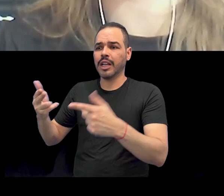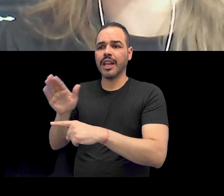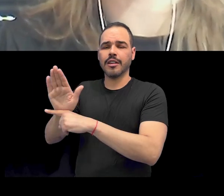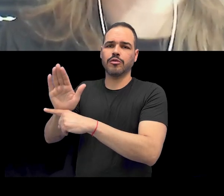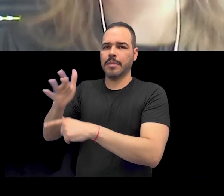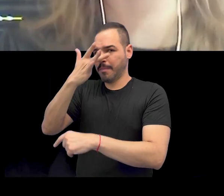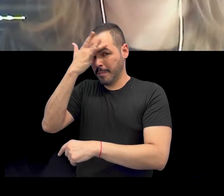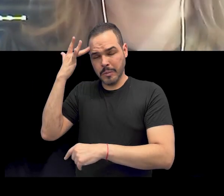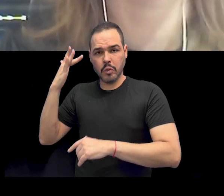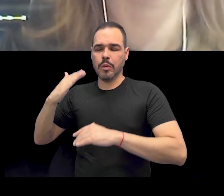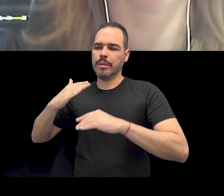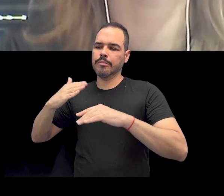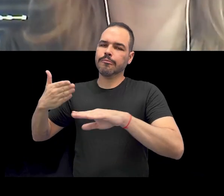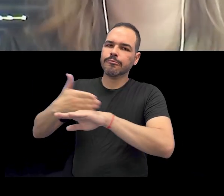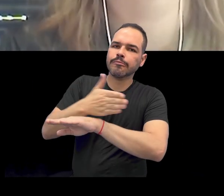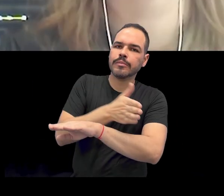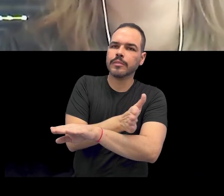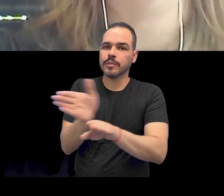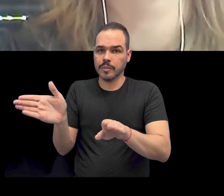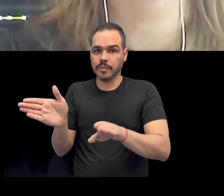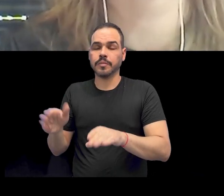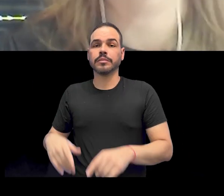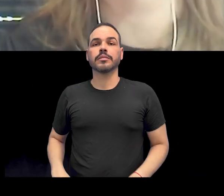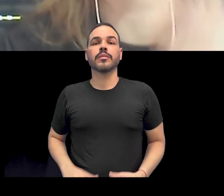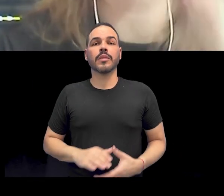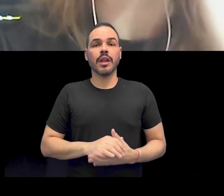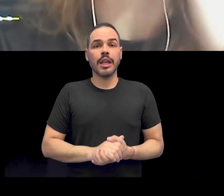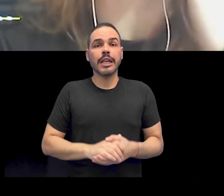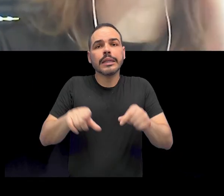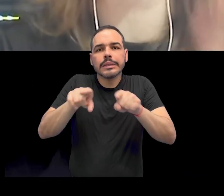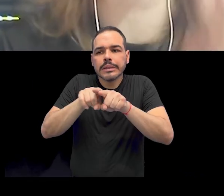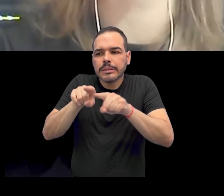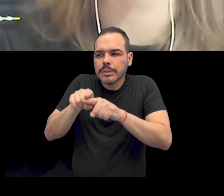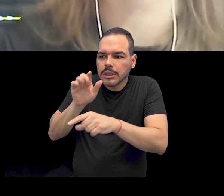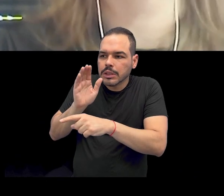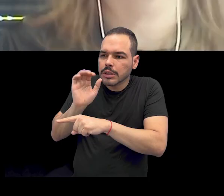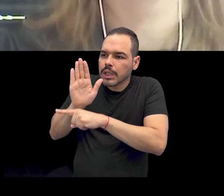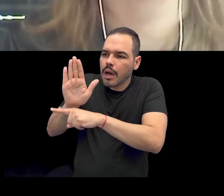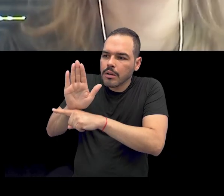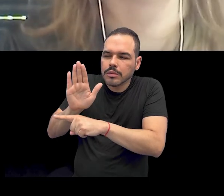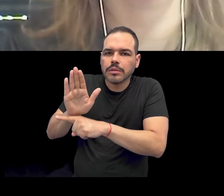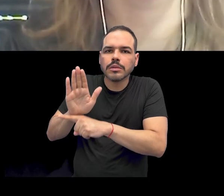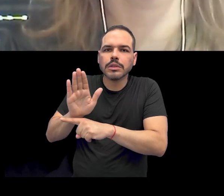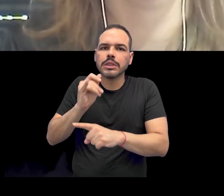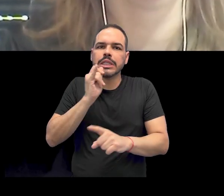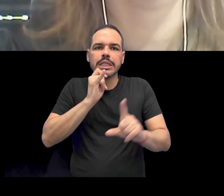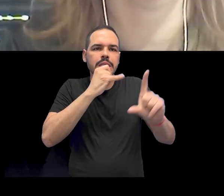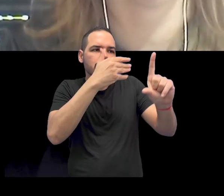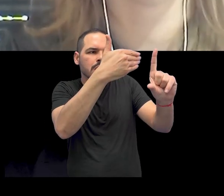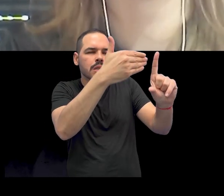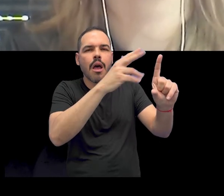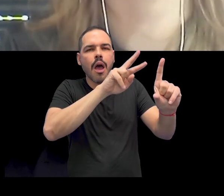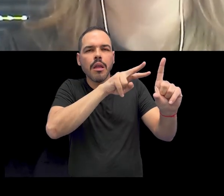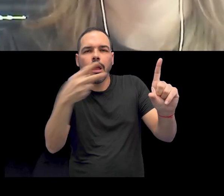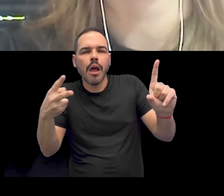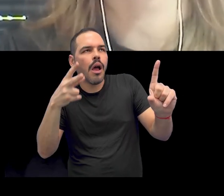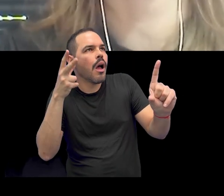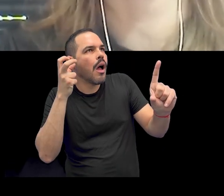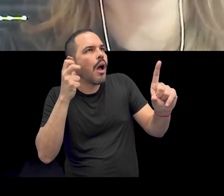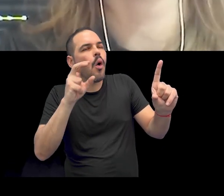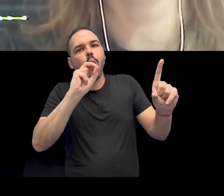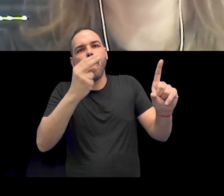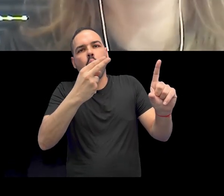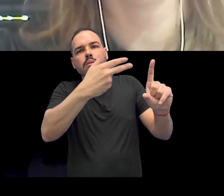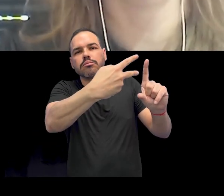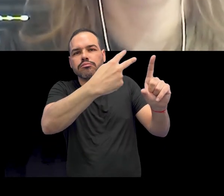Auxílios para ampliação da função visual e recursos que traduzem conteúdos visuais em áudio ou informação tátil, né? Então,